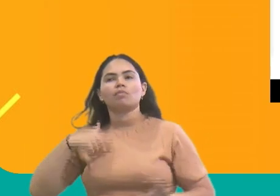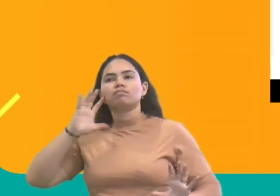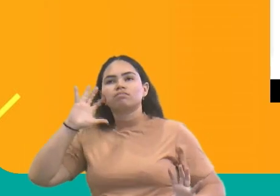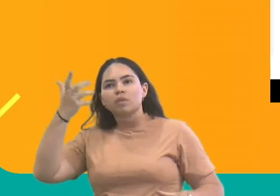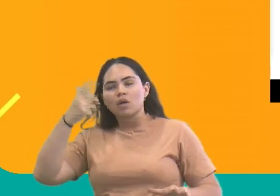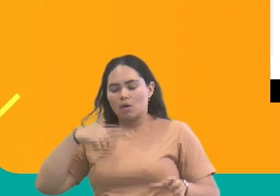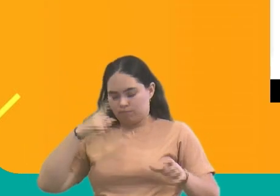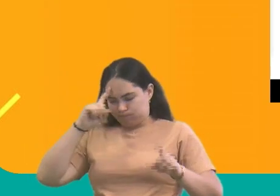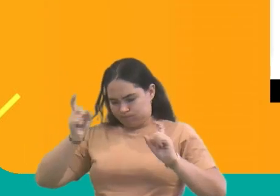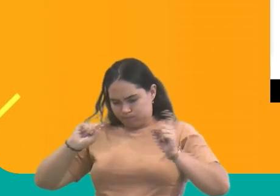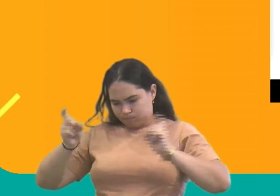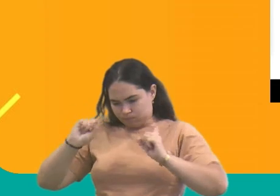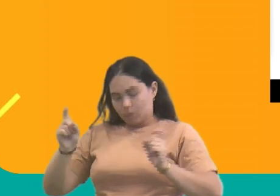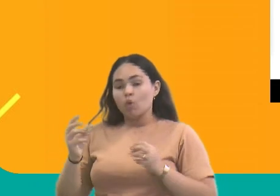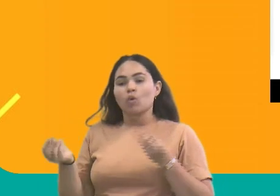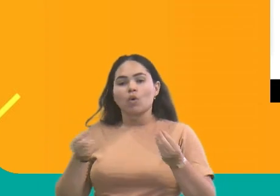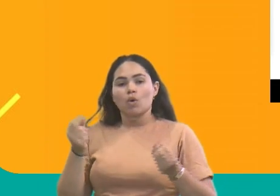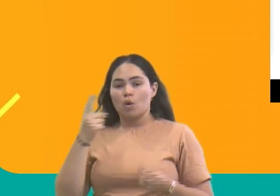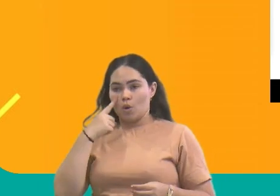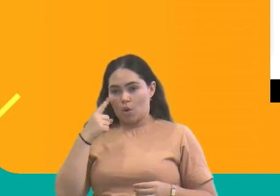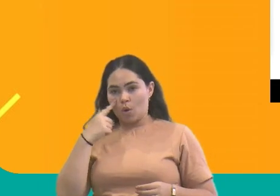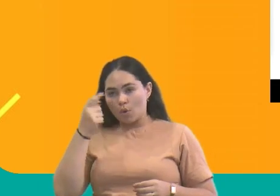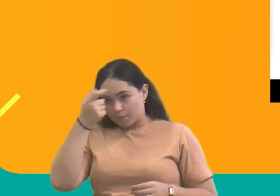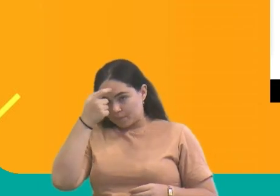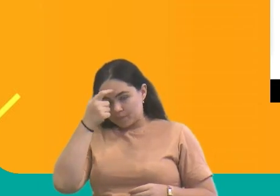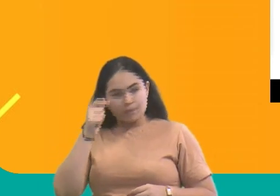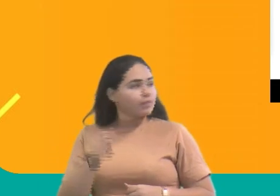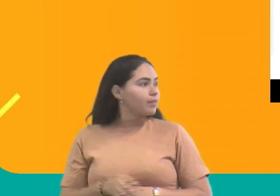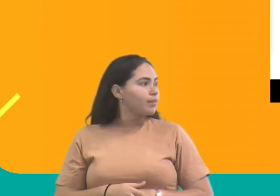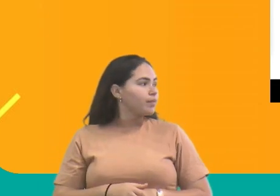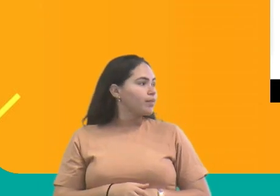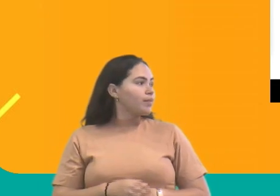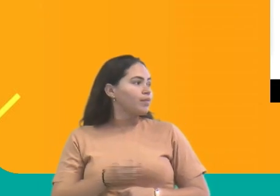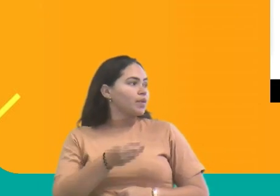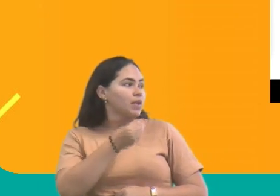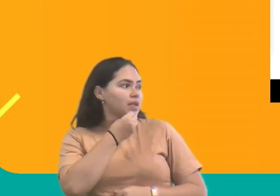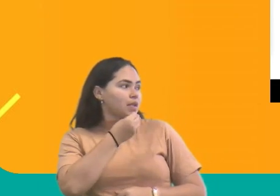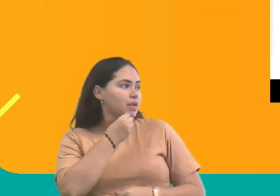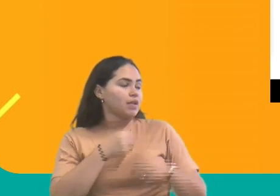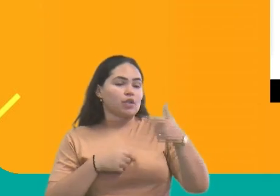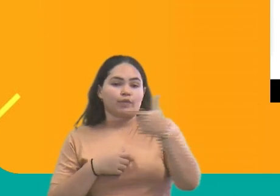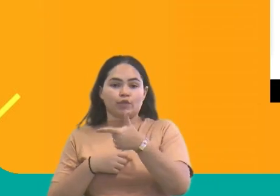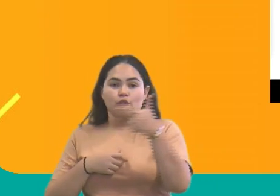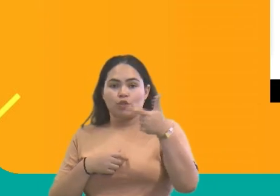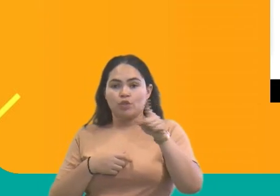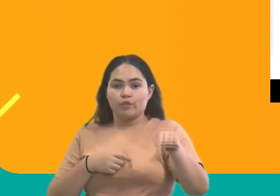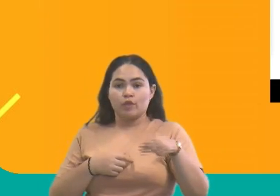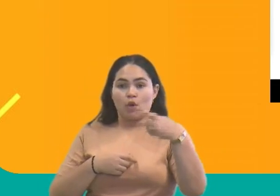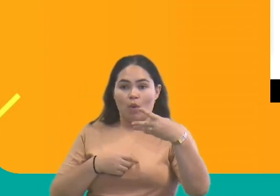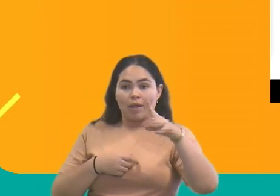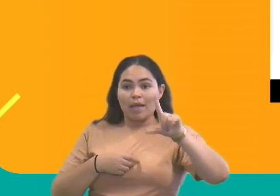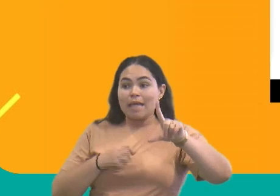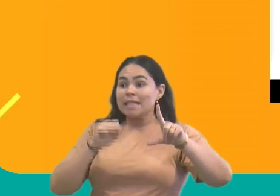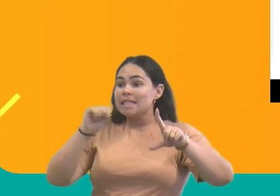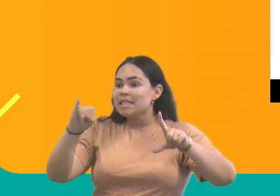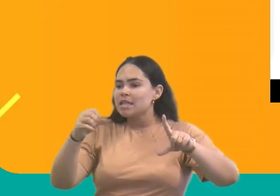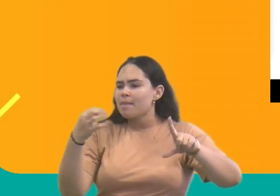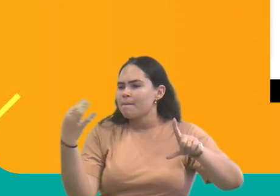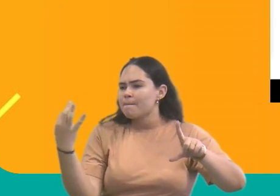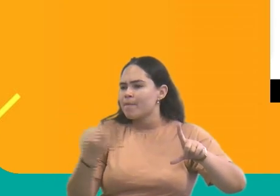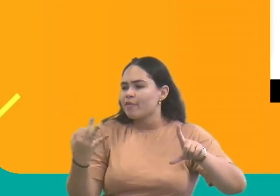questão? Meu amor, olha o bom senso. Deveria formar 22,4 se a reação fosse perfeita, mas ela é